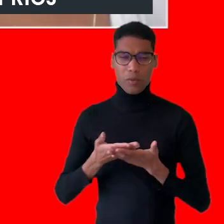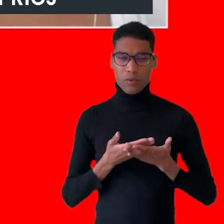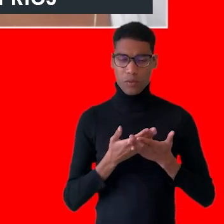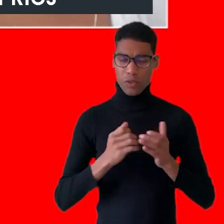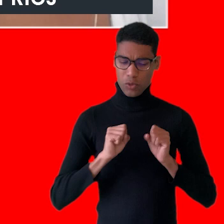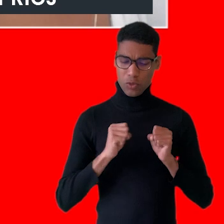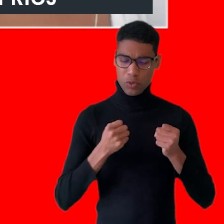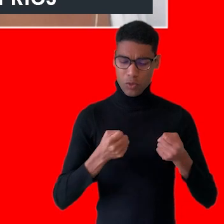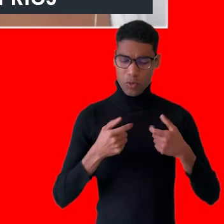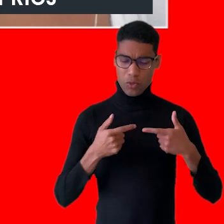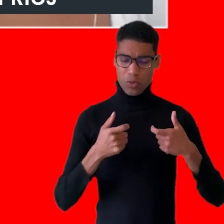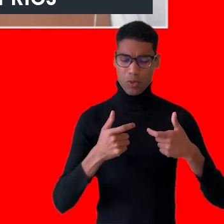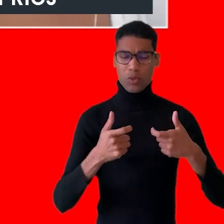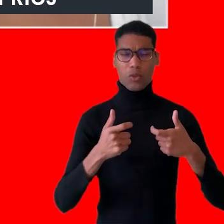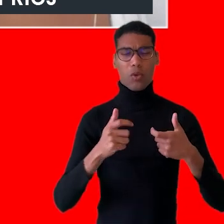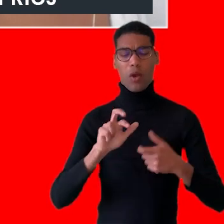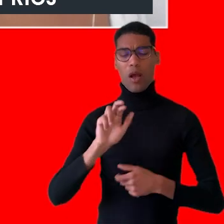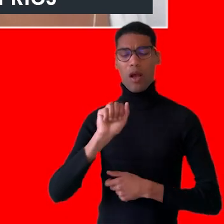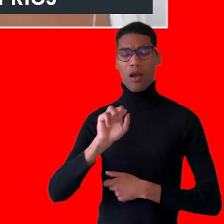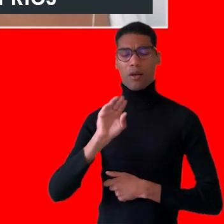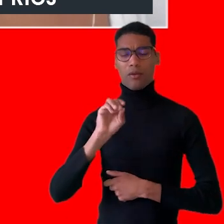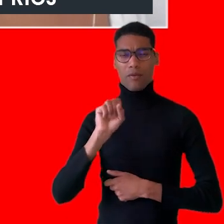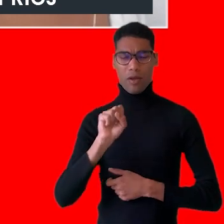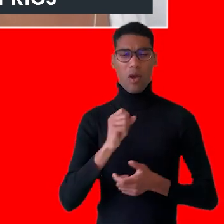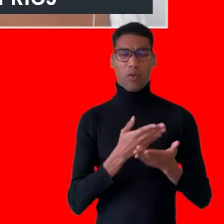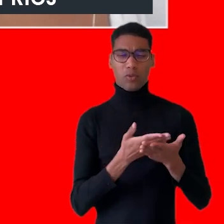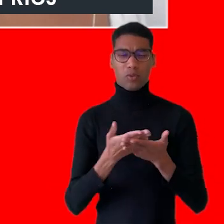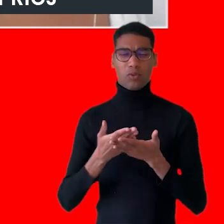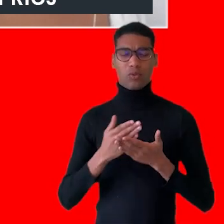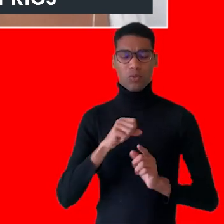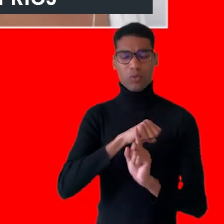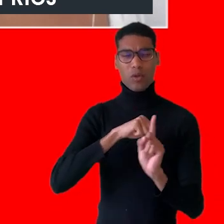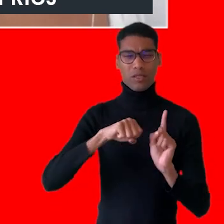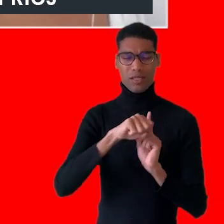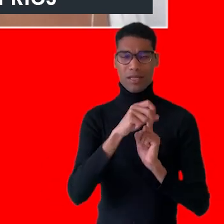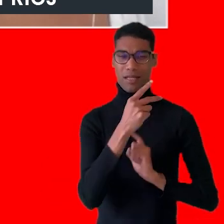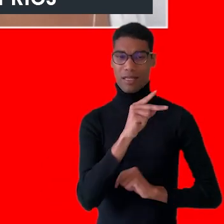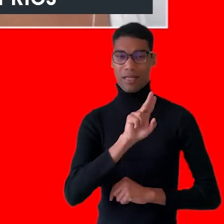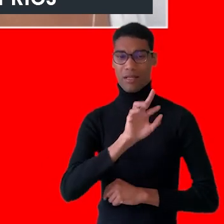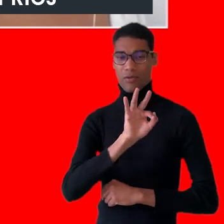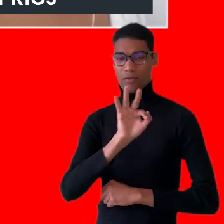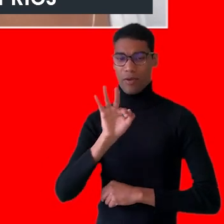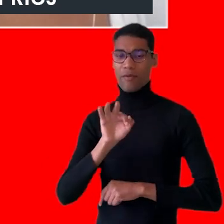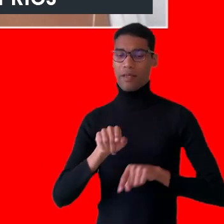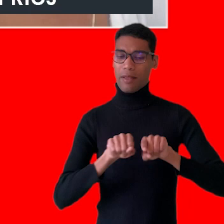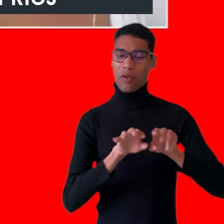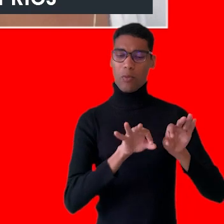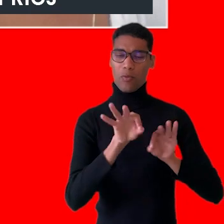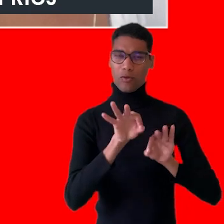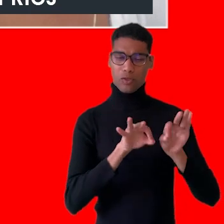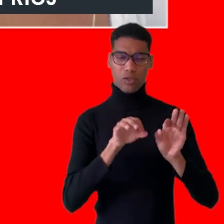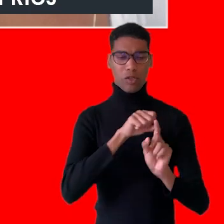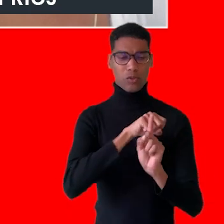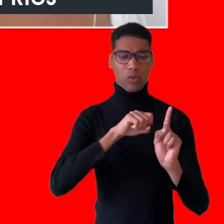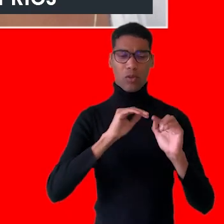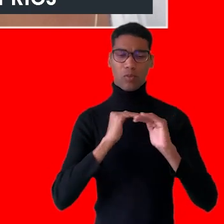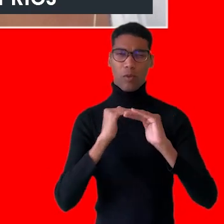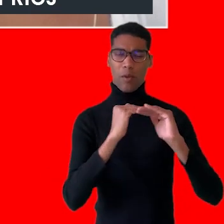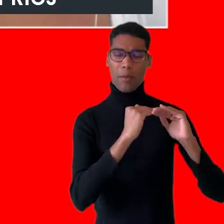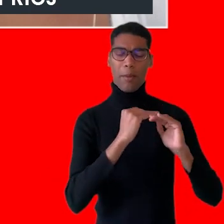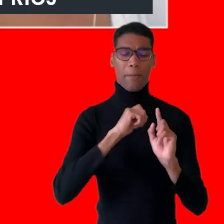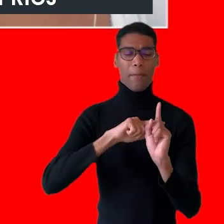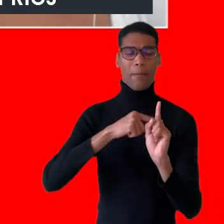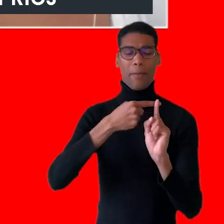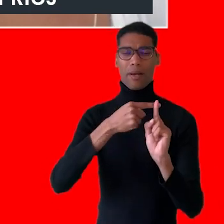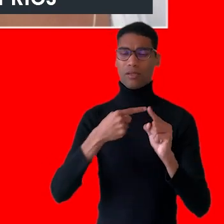Guerreiro Ramos, né? O curso de Ciências Sociais da UFF e o projeto Gestão Municipal da Igualdade Social e